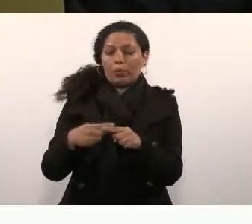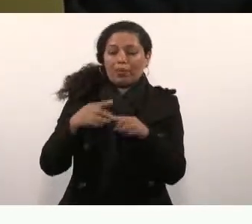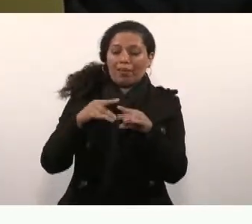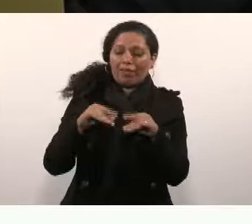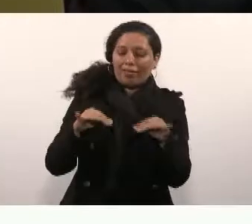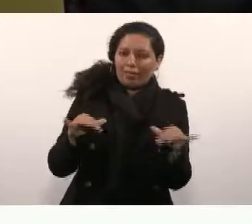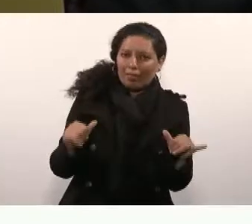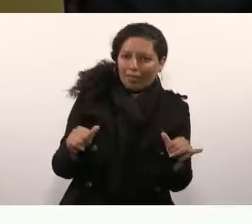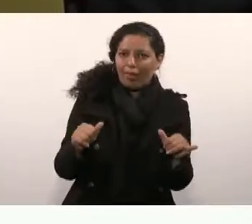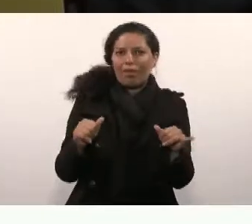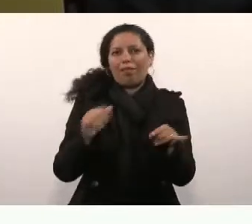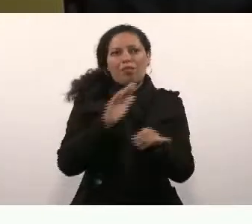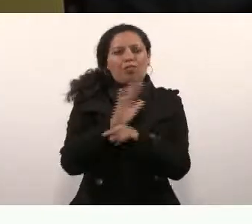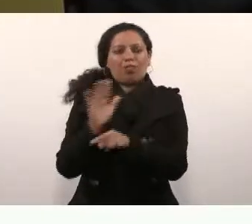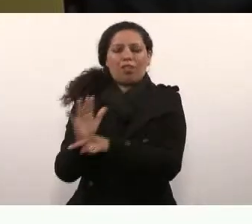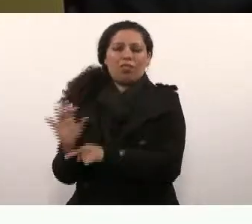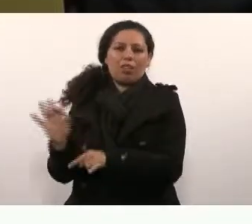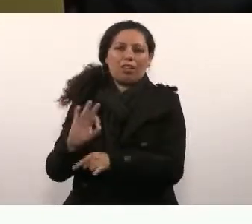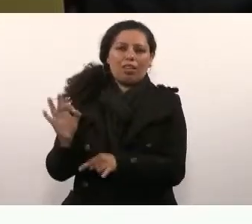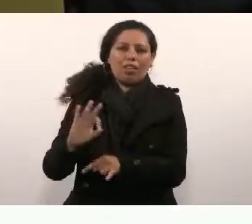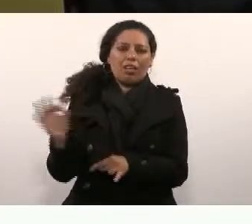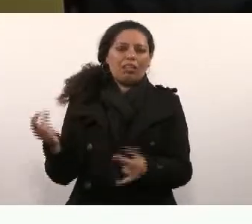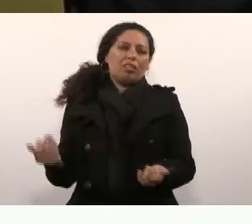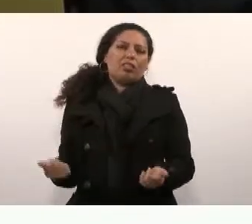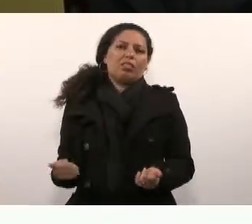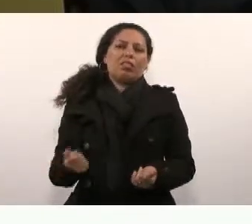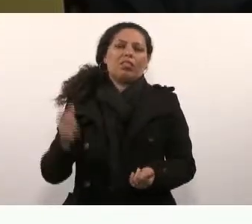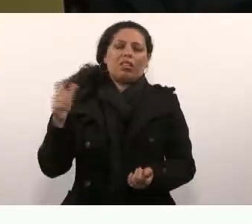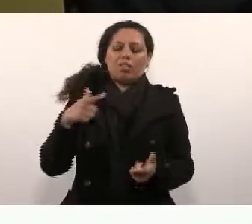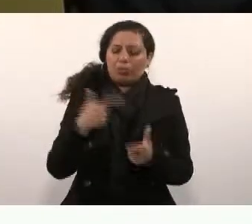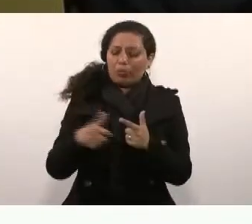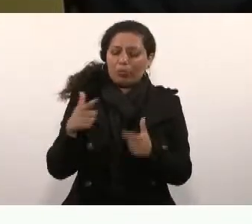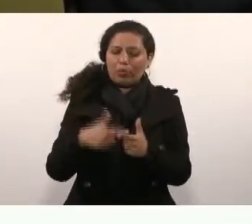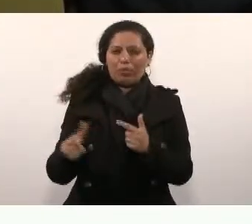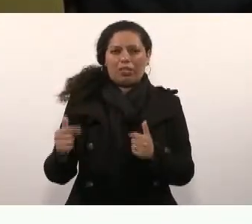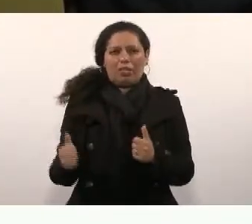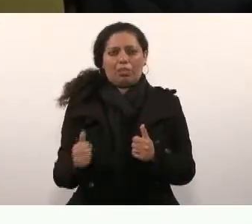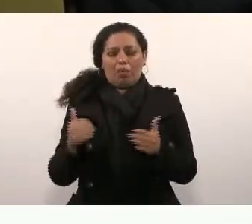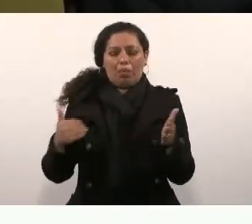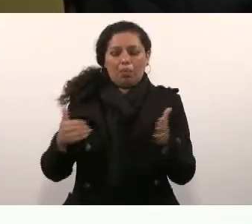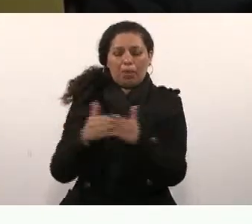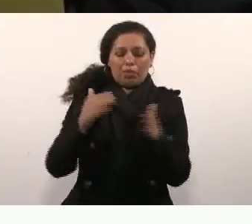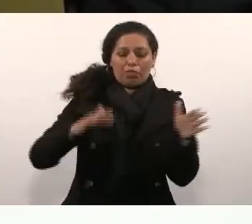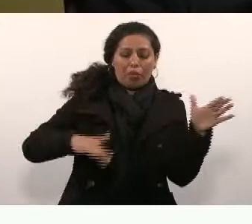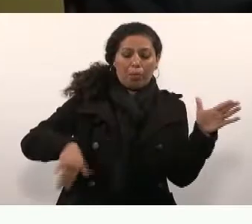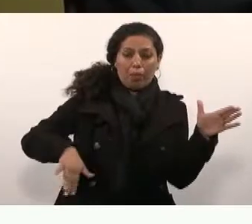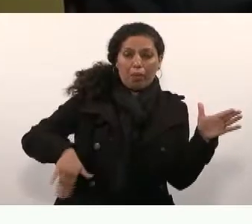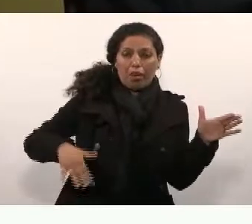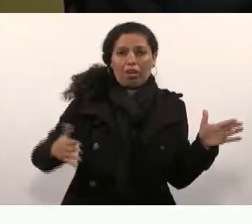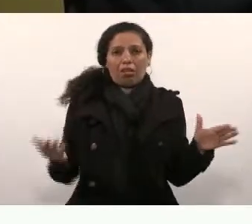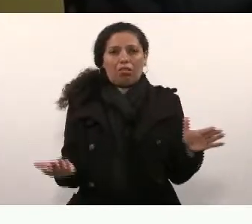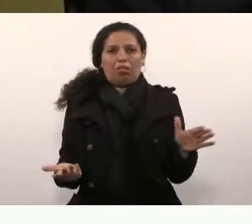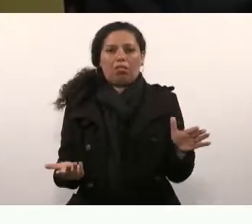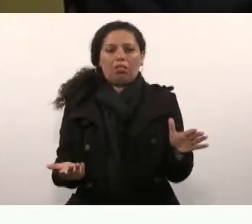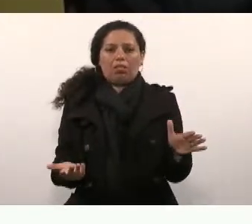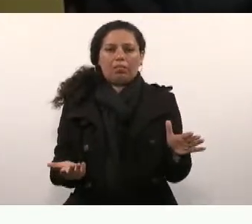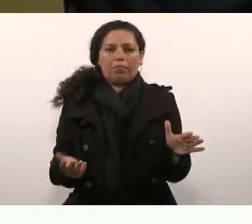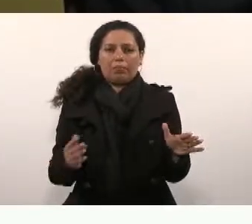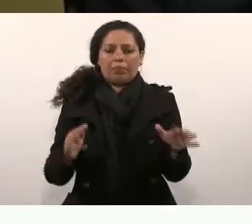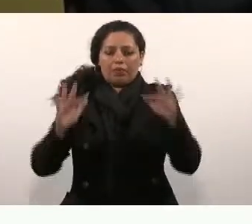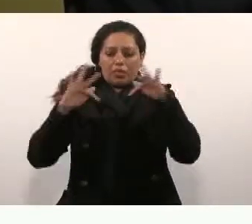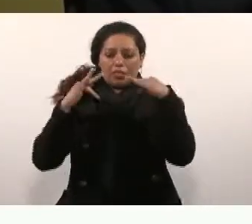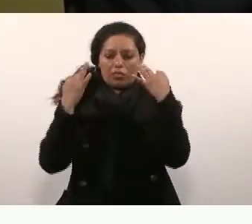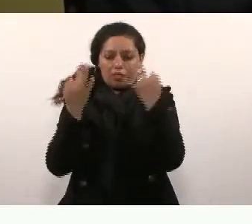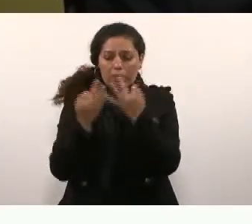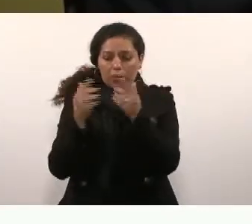pouco produtiva também, como um semiáridozinho, uma beira de praia, as famílias que estavam ali